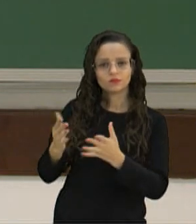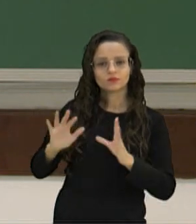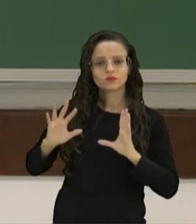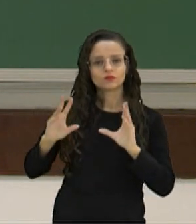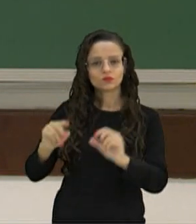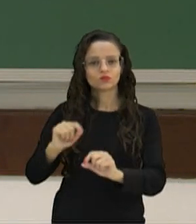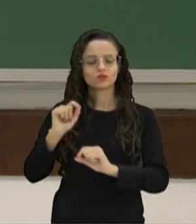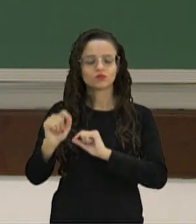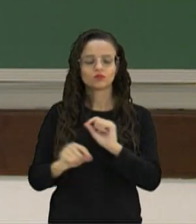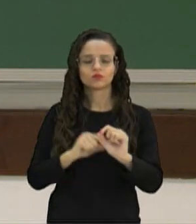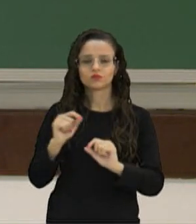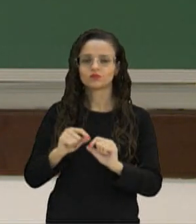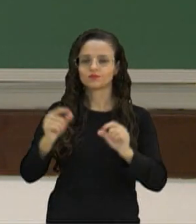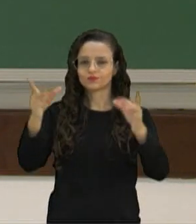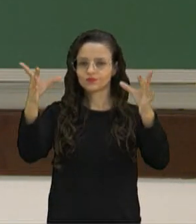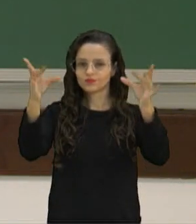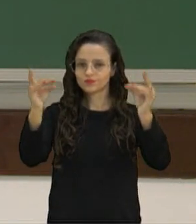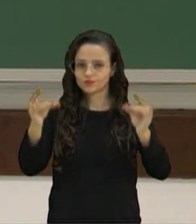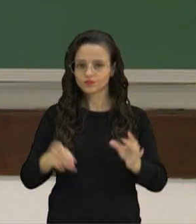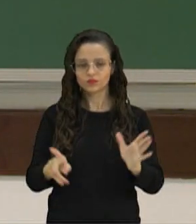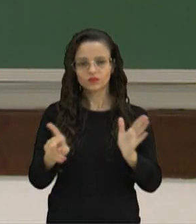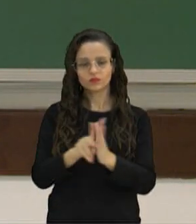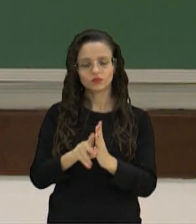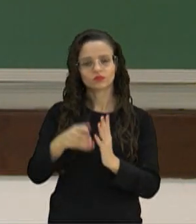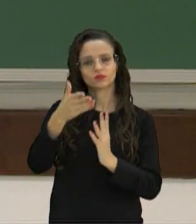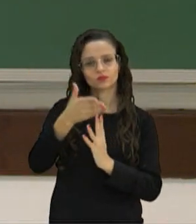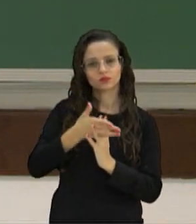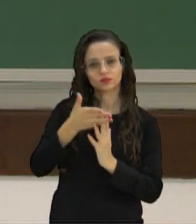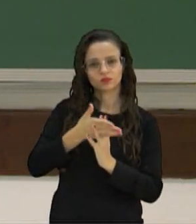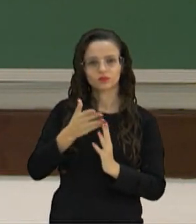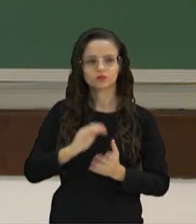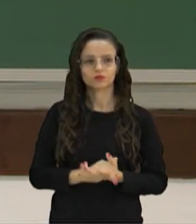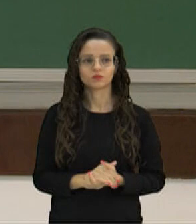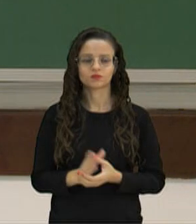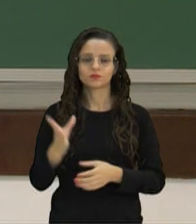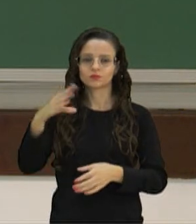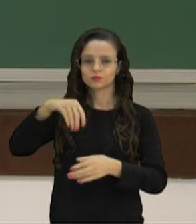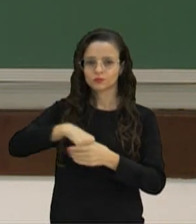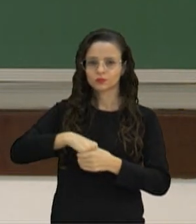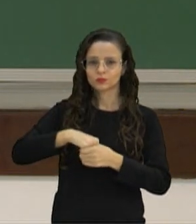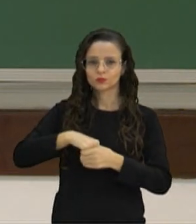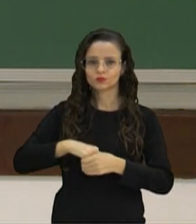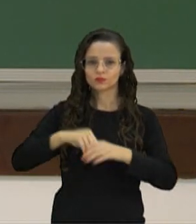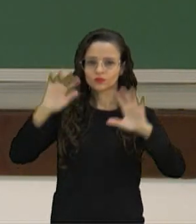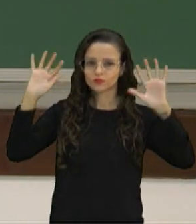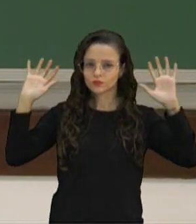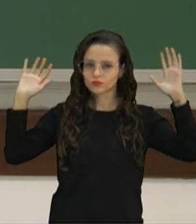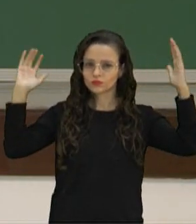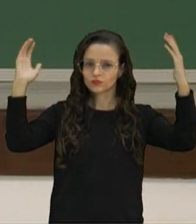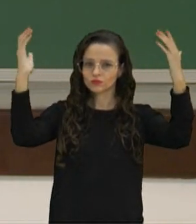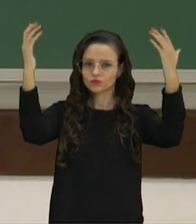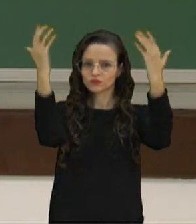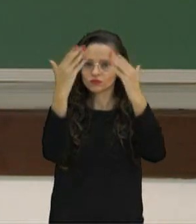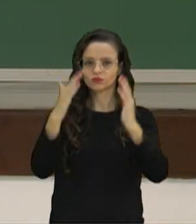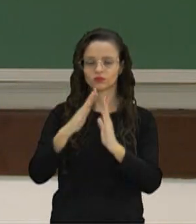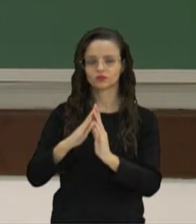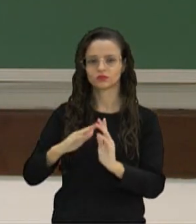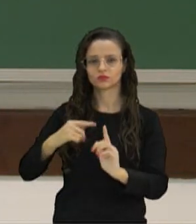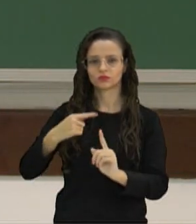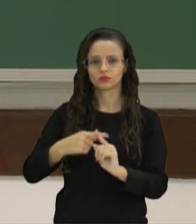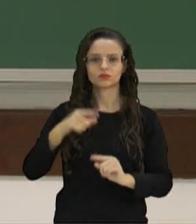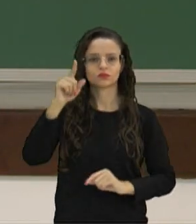aquela ornamentação barroca de que nós falamos. O interior das igrejas barrocas, elas geralmente